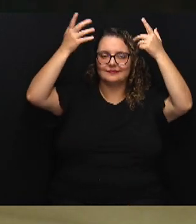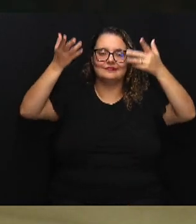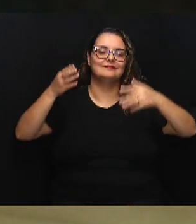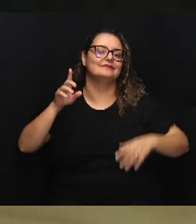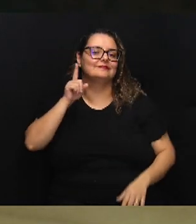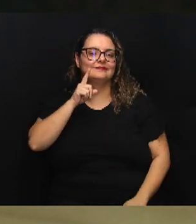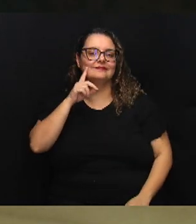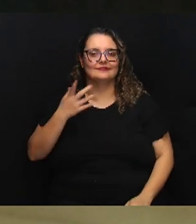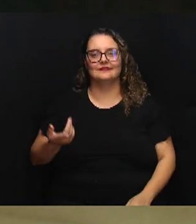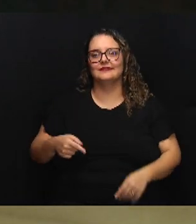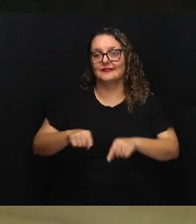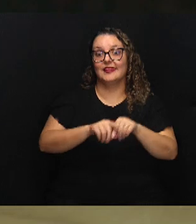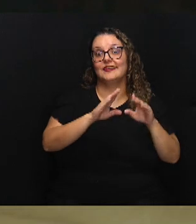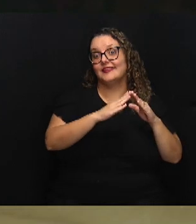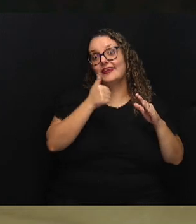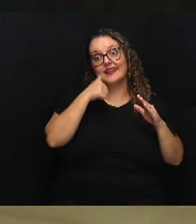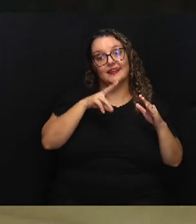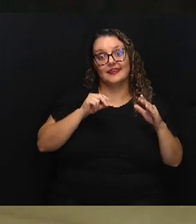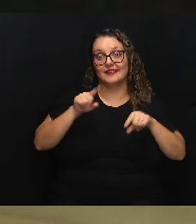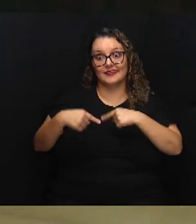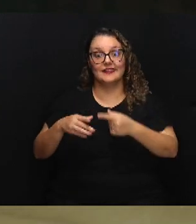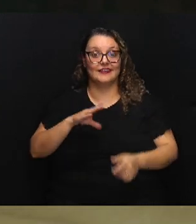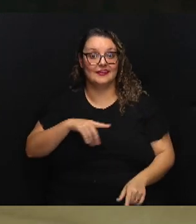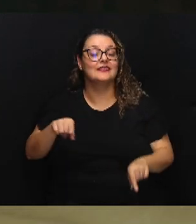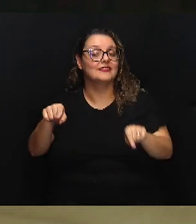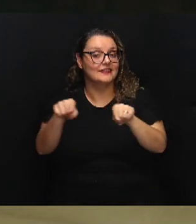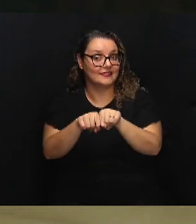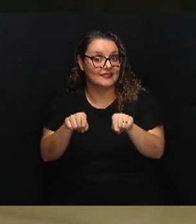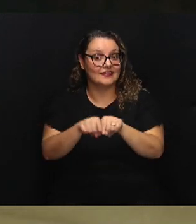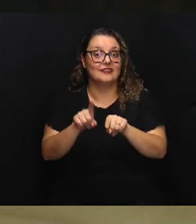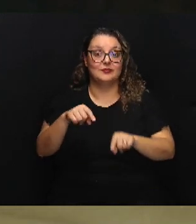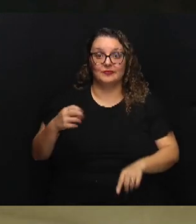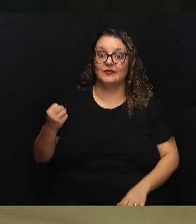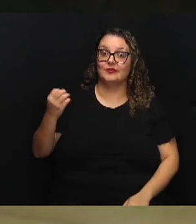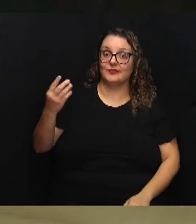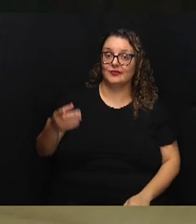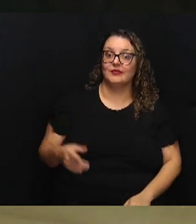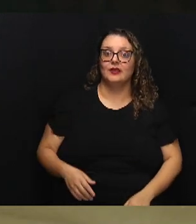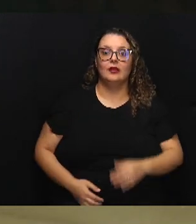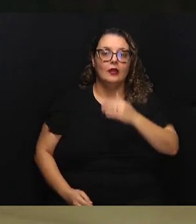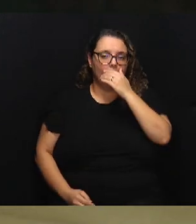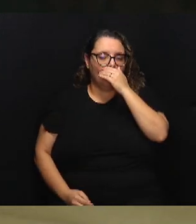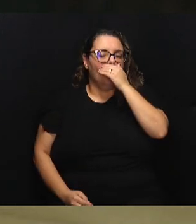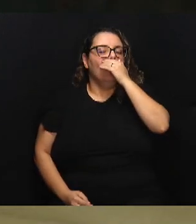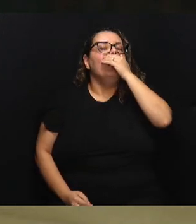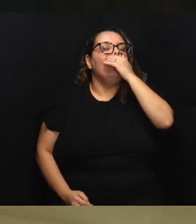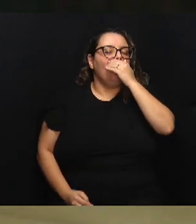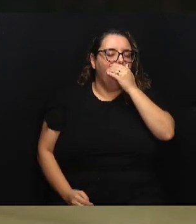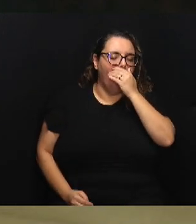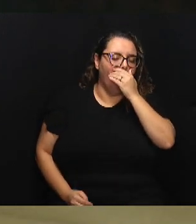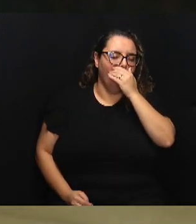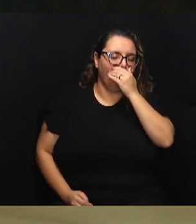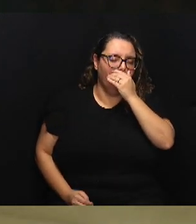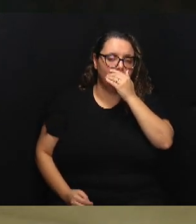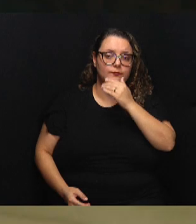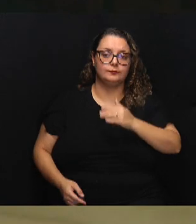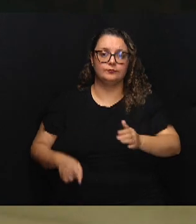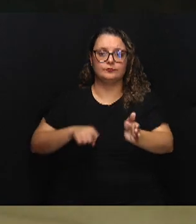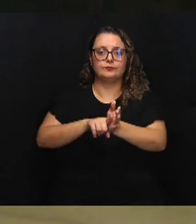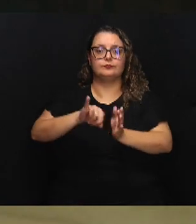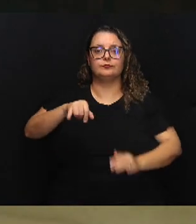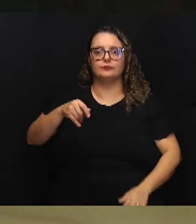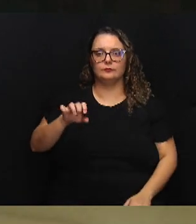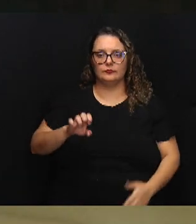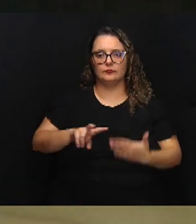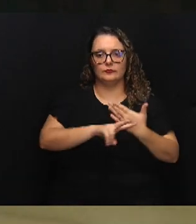ali também na casa da avó, na outra cidade. Isso também é uma viagem, isso faz muito bem. Agora, eu pergunto para a Josi, o impacto